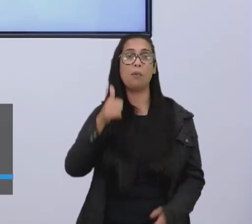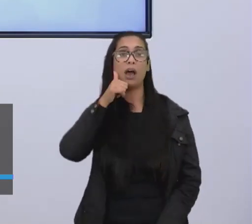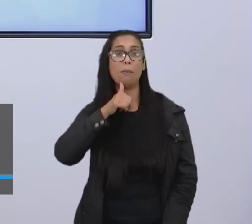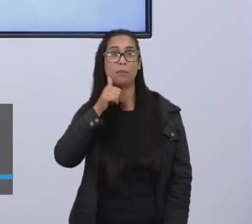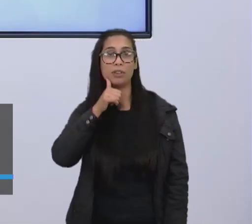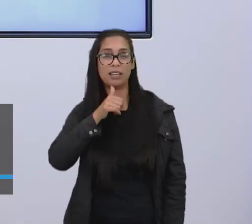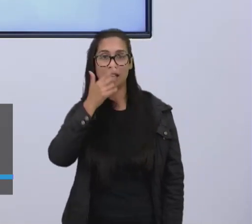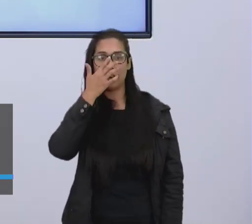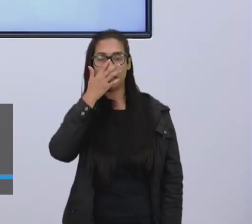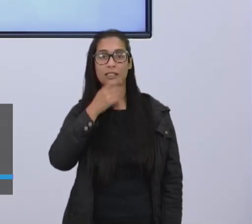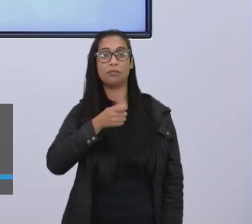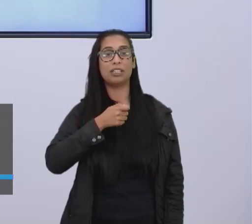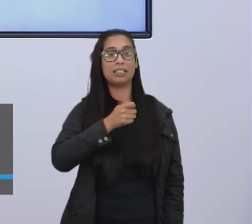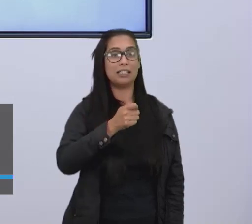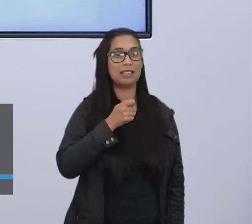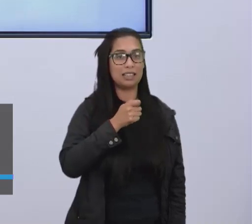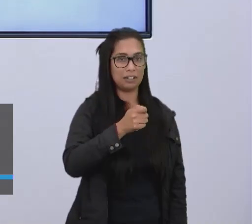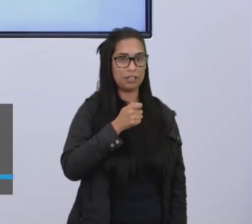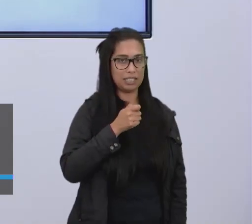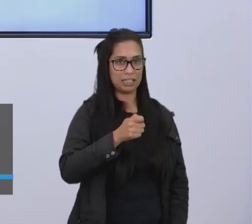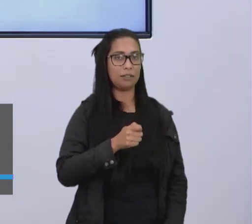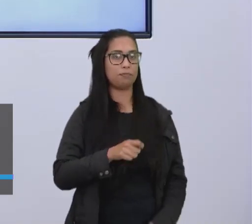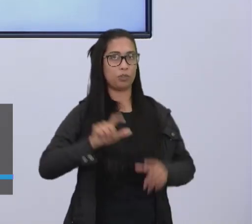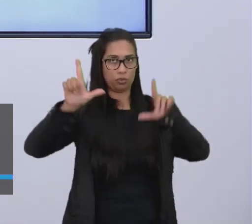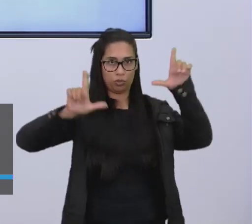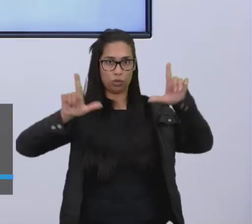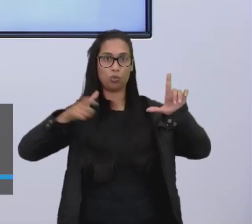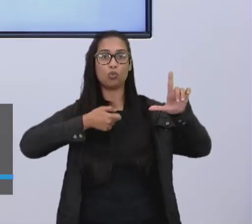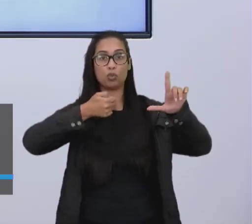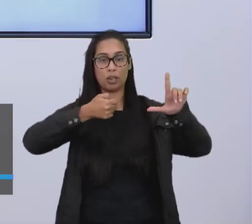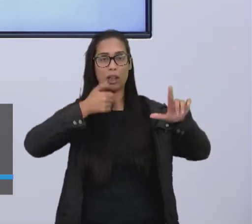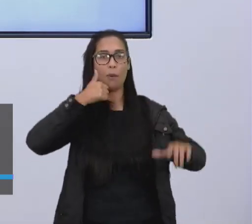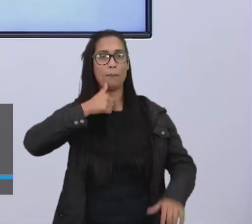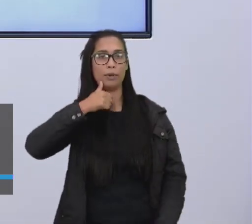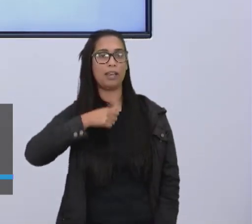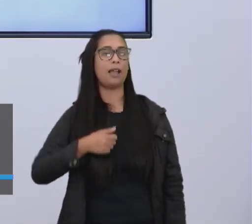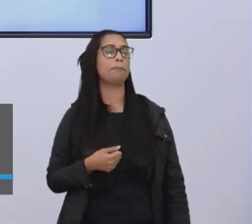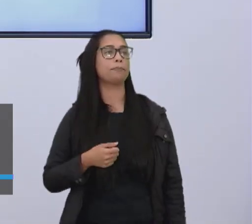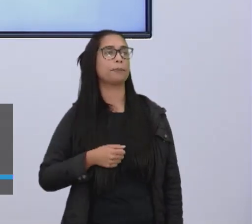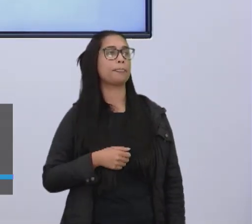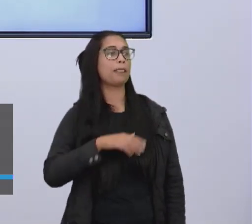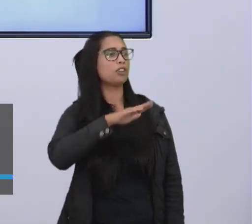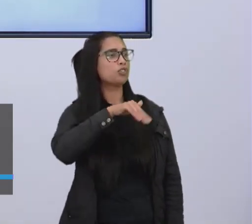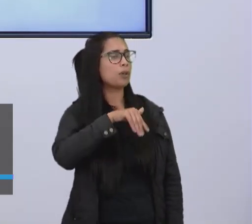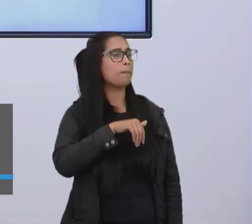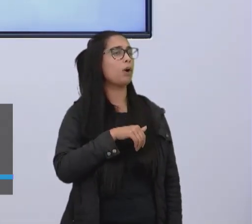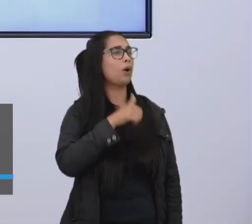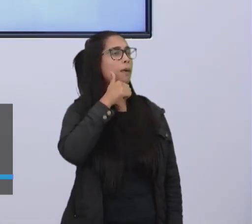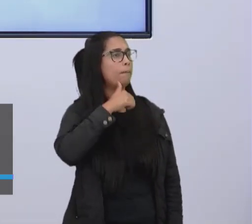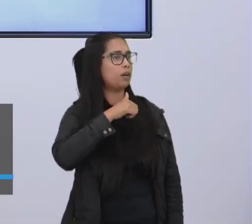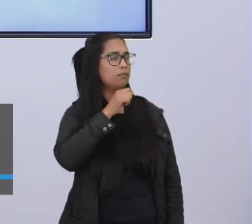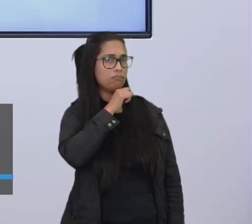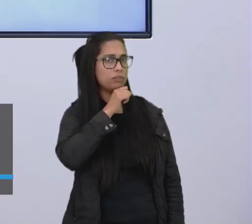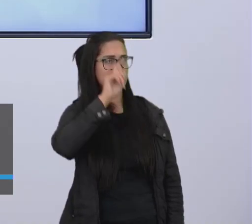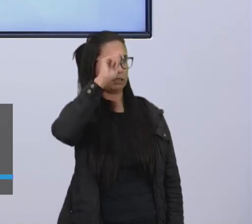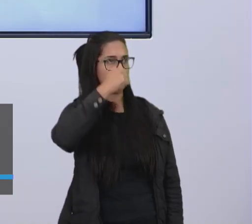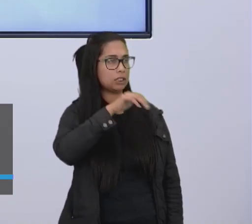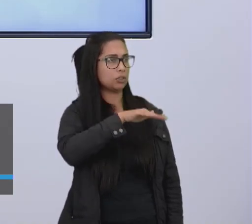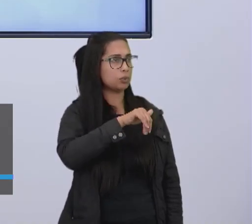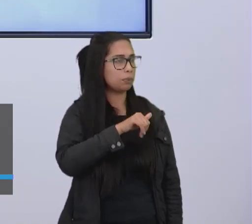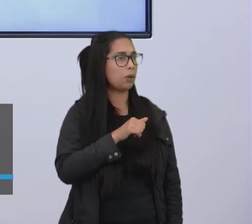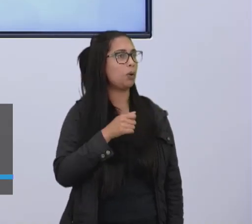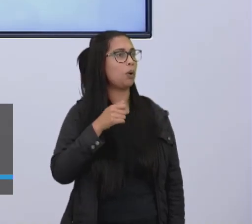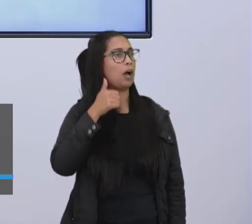lembro. De verdade. Então, por isso eu tô falando. Eu tô contando um caos, mas cabe a você procurar esse caos depois. E aí, pelo que eu me lembro,